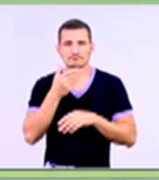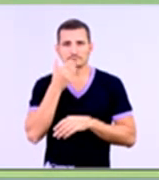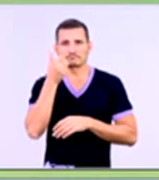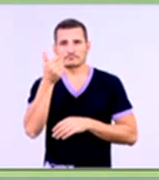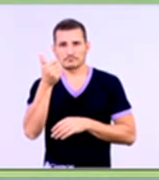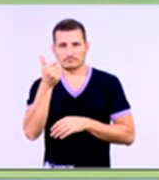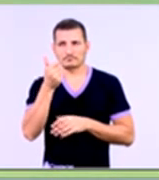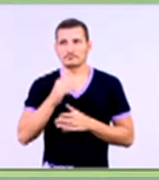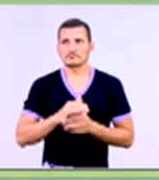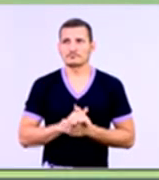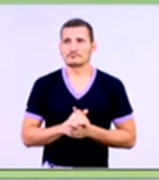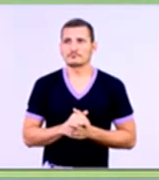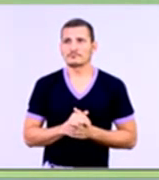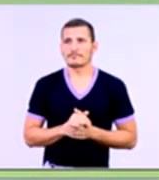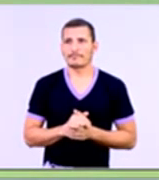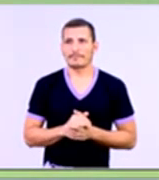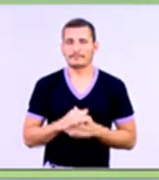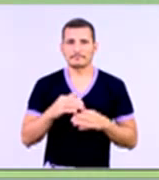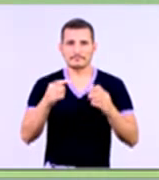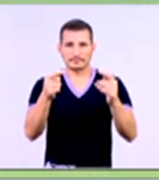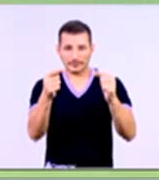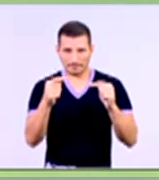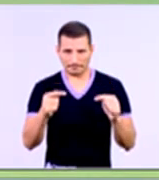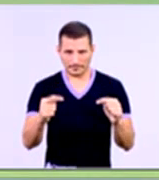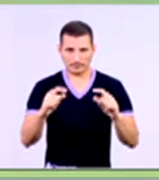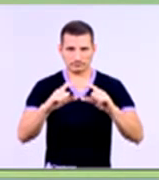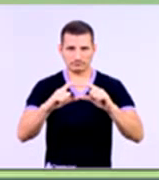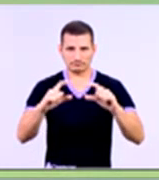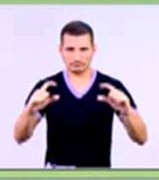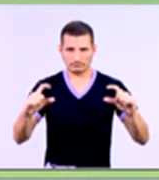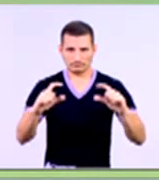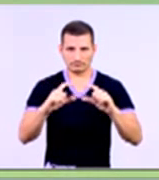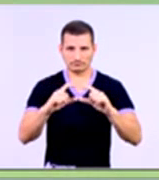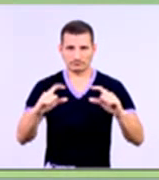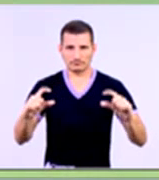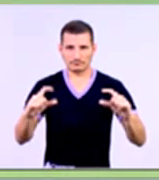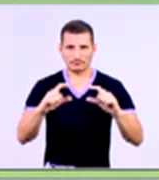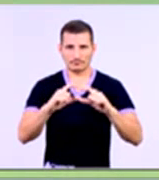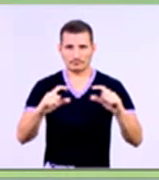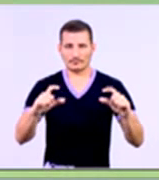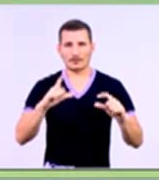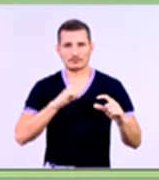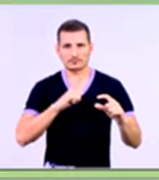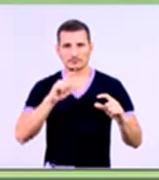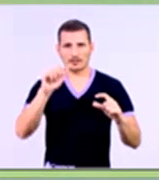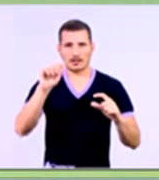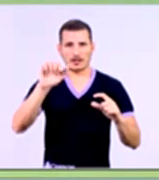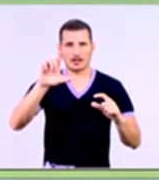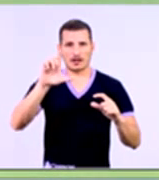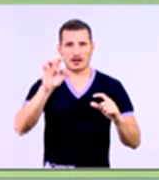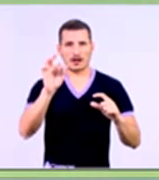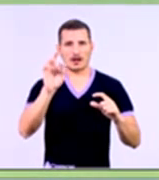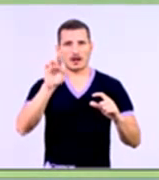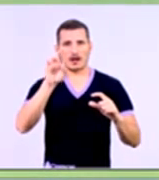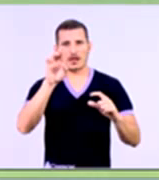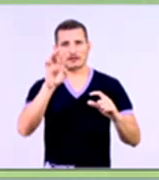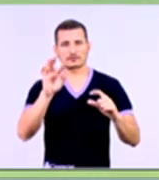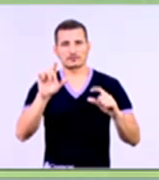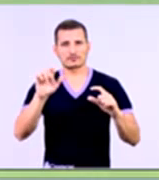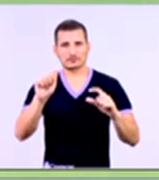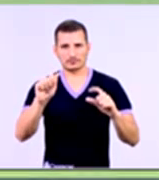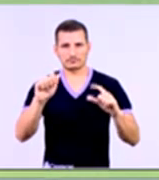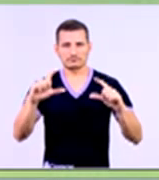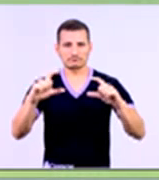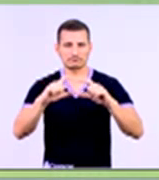aprimorado. Observem aqui embaixo. Nós temos um alerta que não polui visualmente